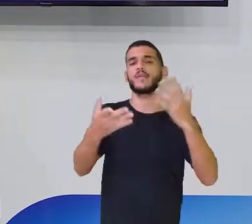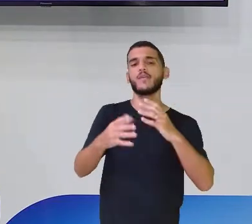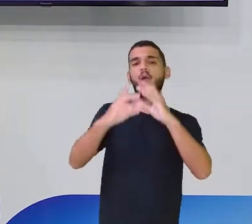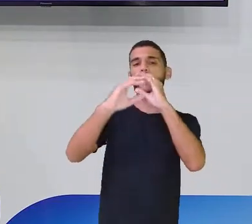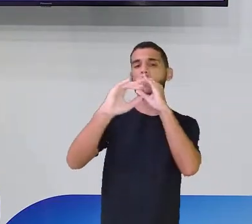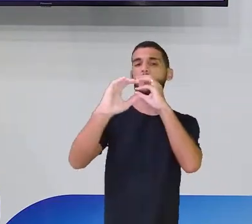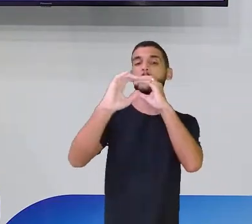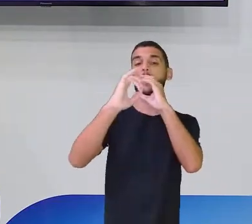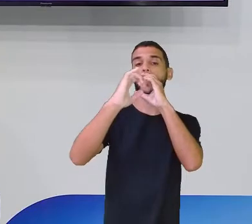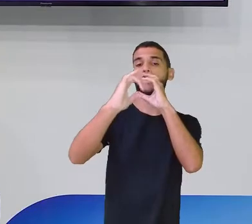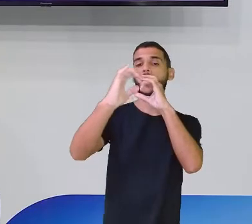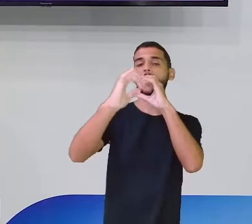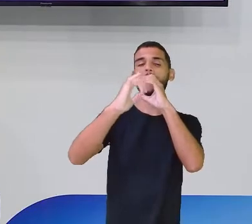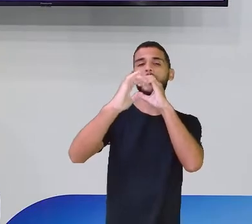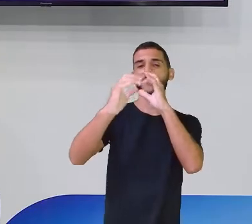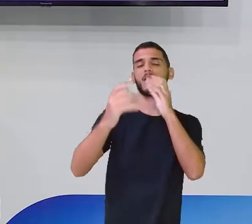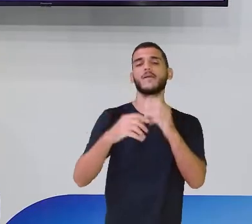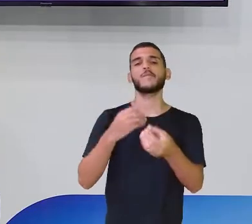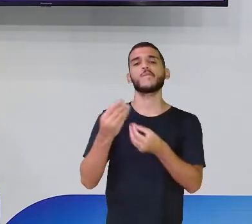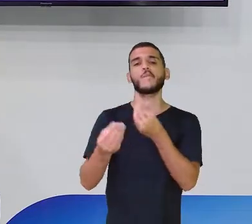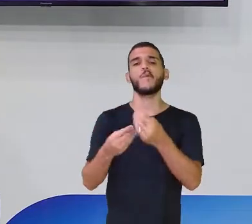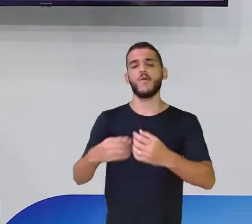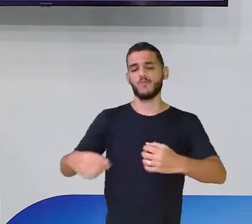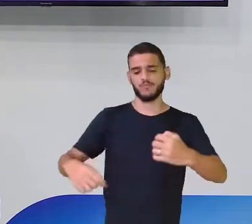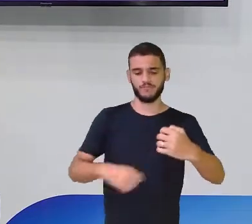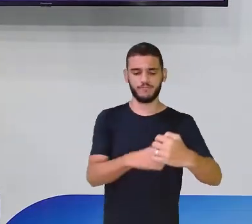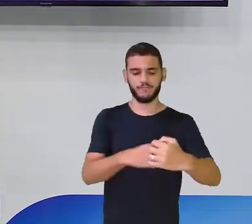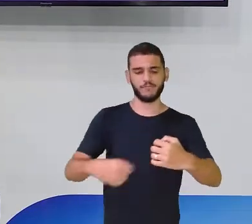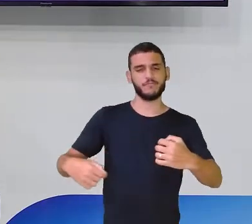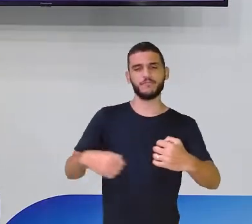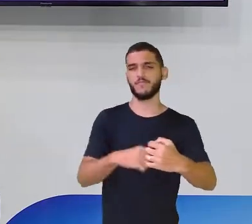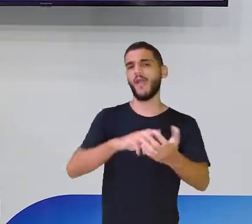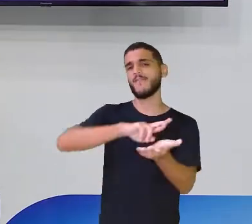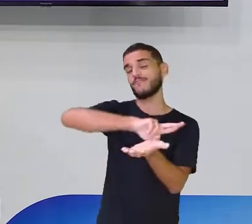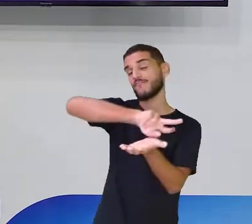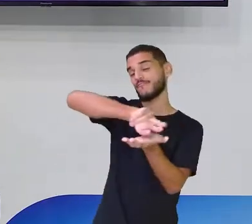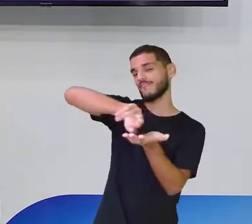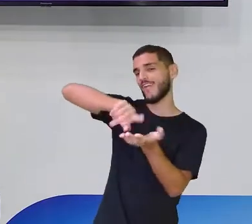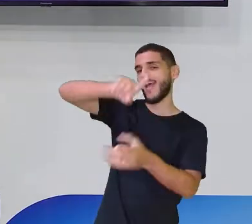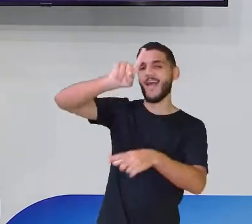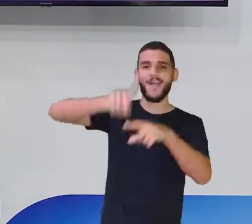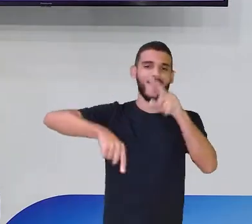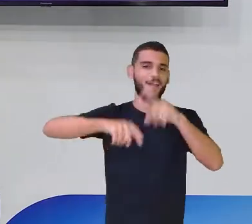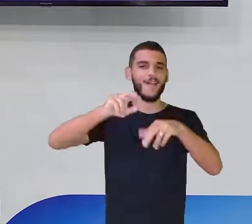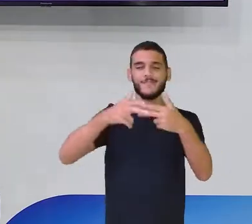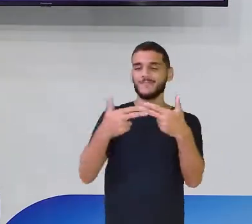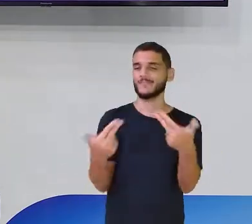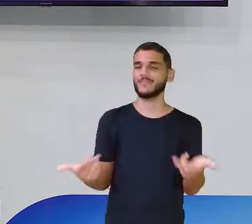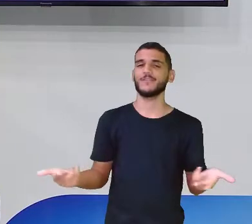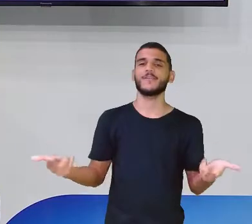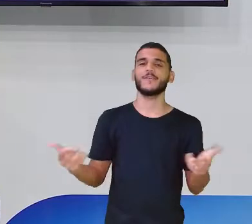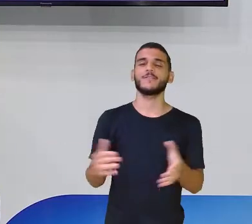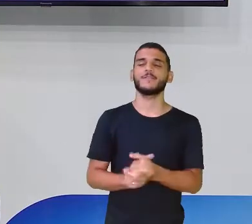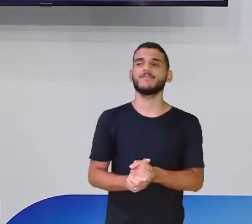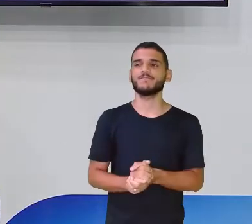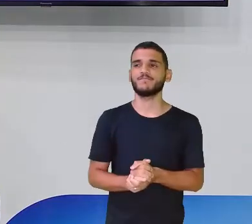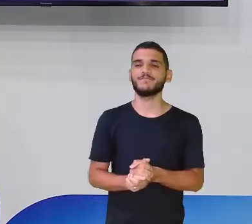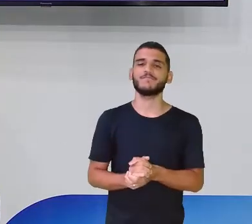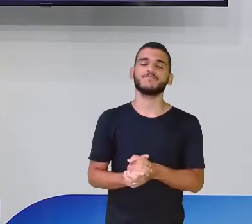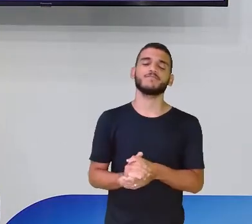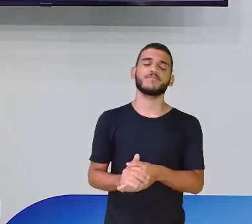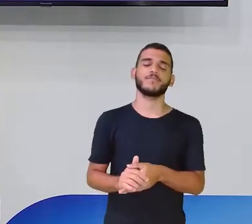que entra, né, o violoncelo, a viola, os diversos instrumentos, os instrumentos, os